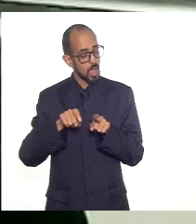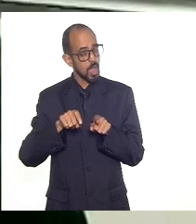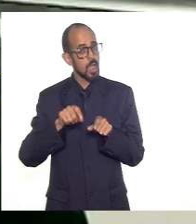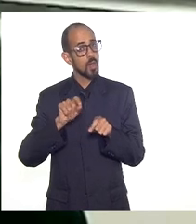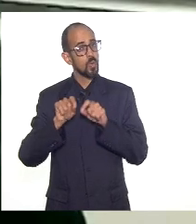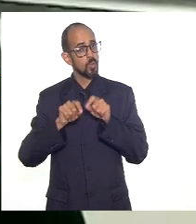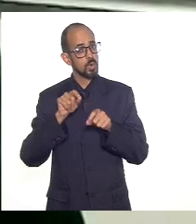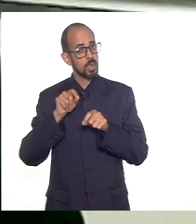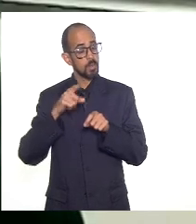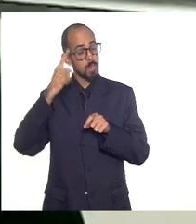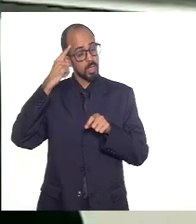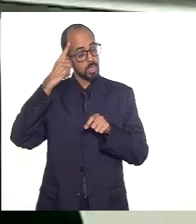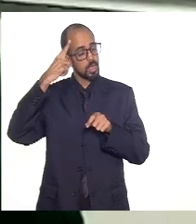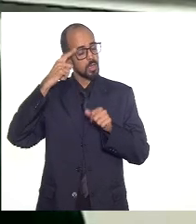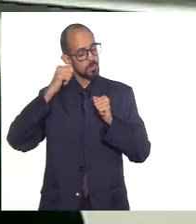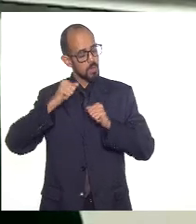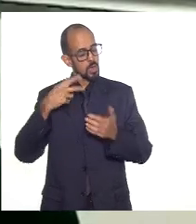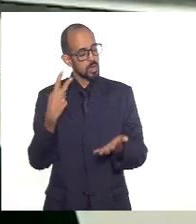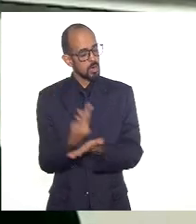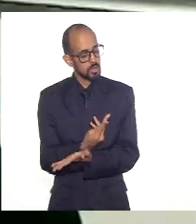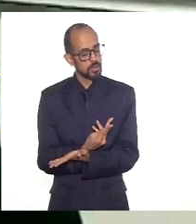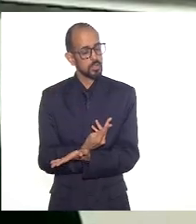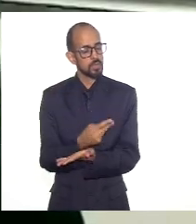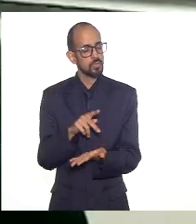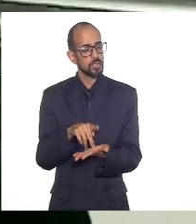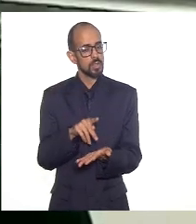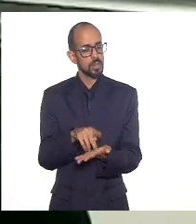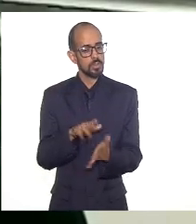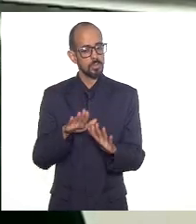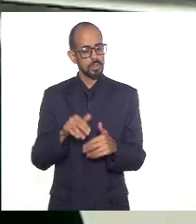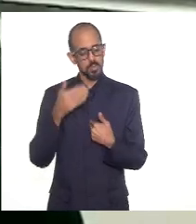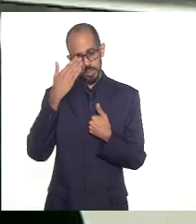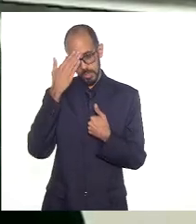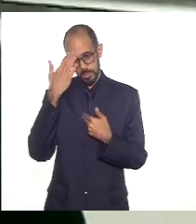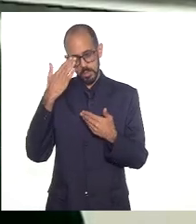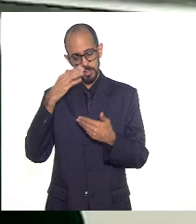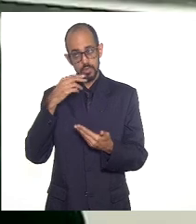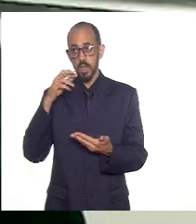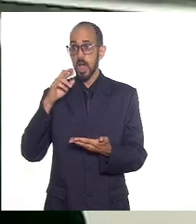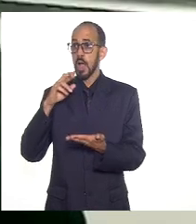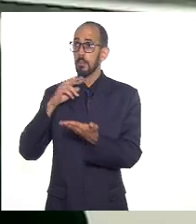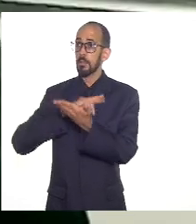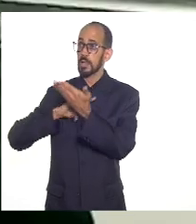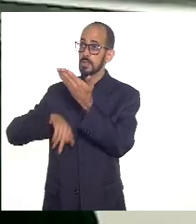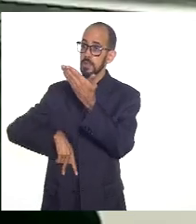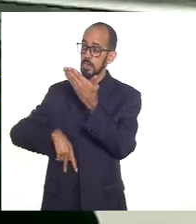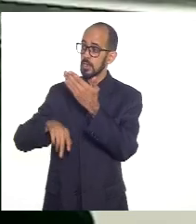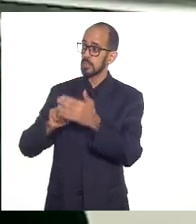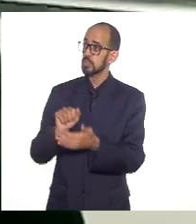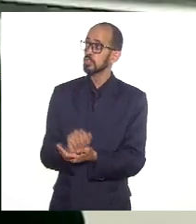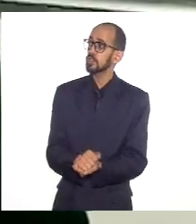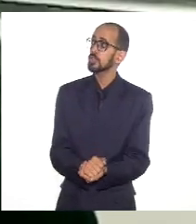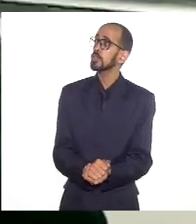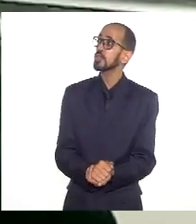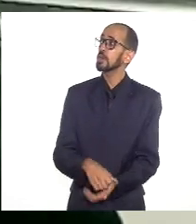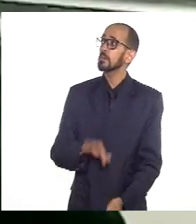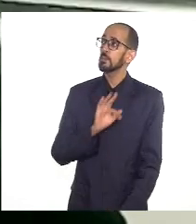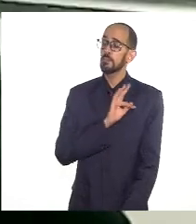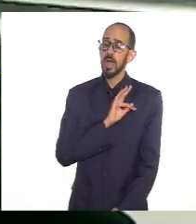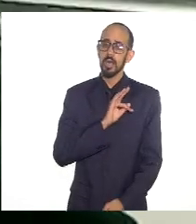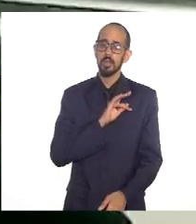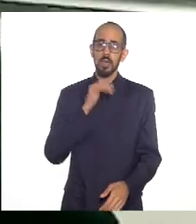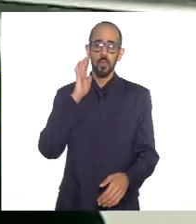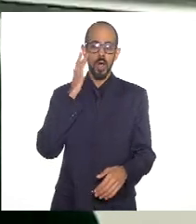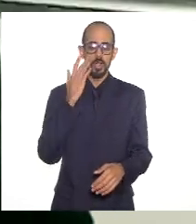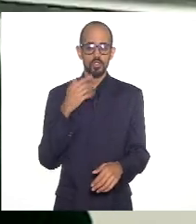que está sendo aventada. Mas eu agradeço a nossa presidente, deputada Marta Rocha, acho que fiquei no meu